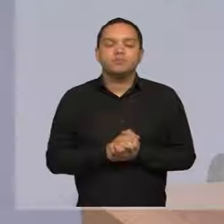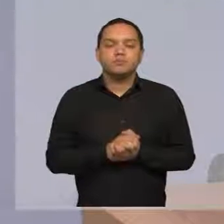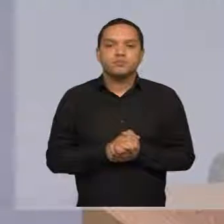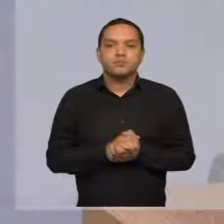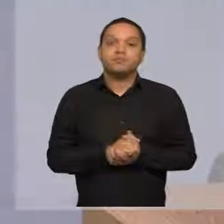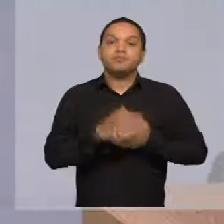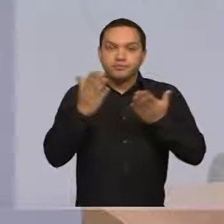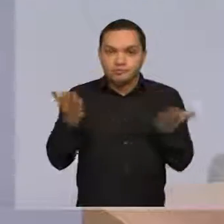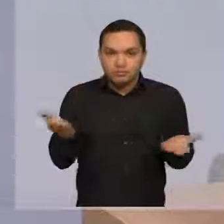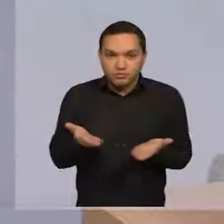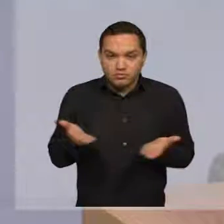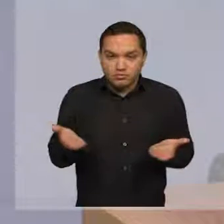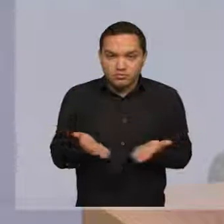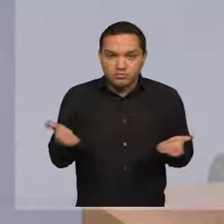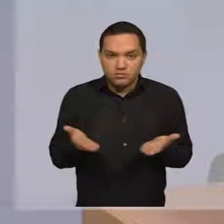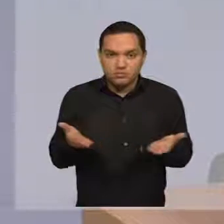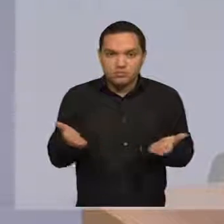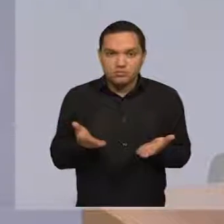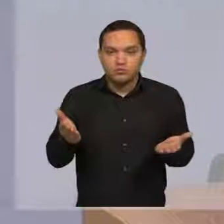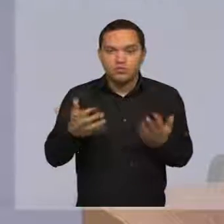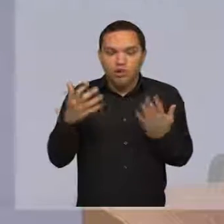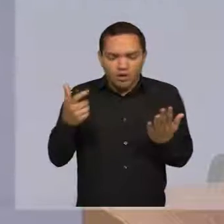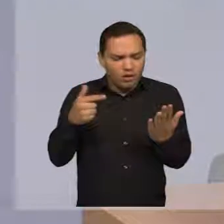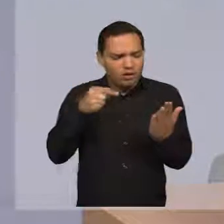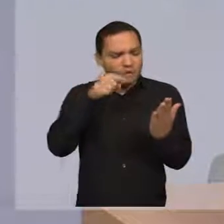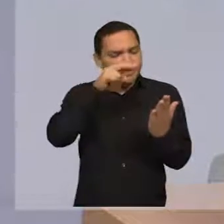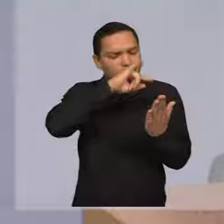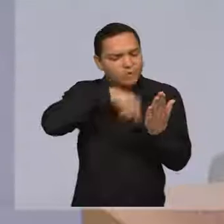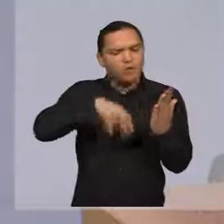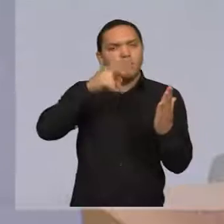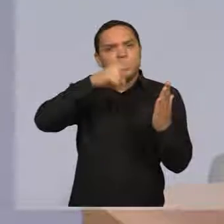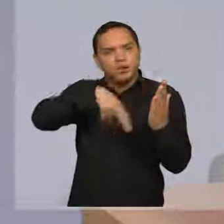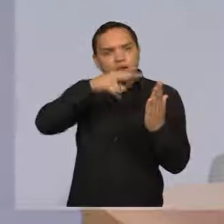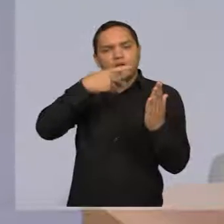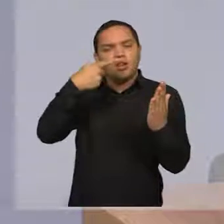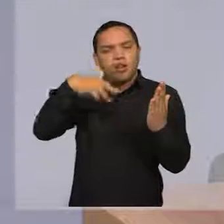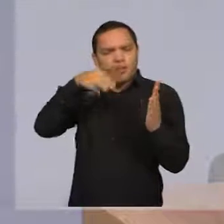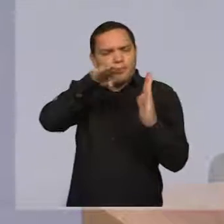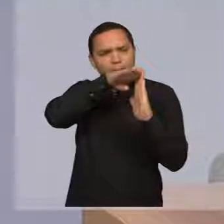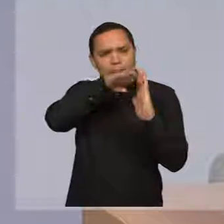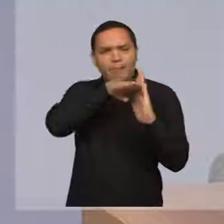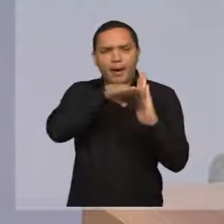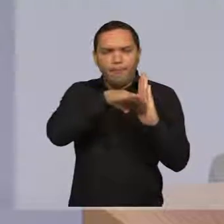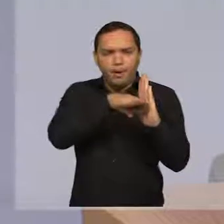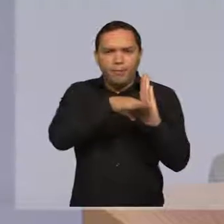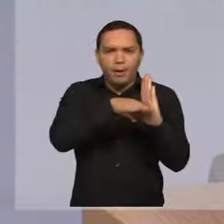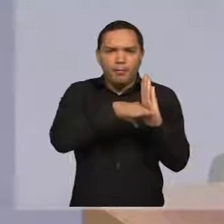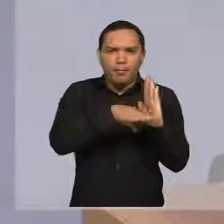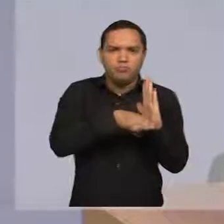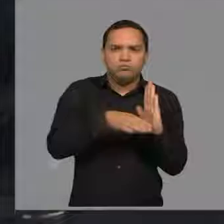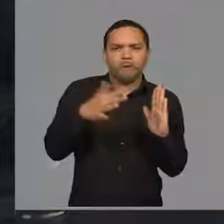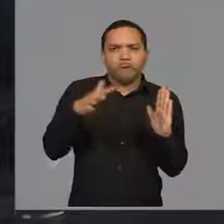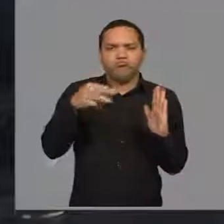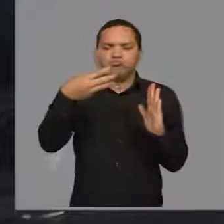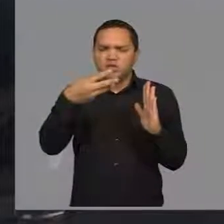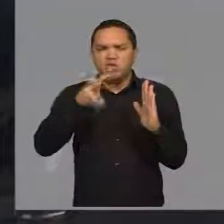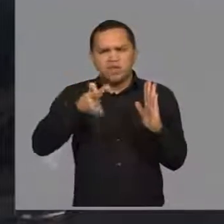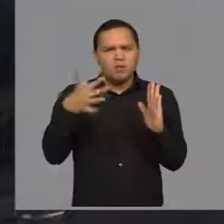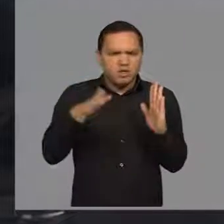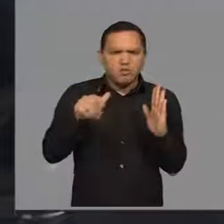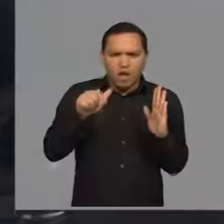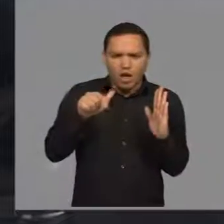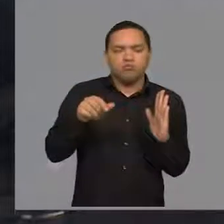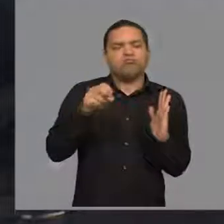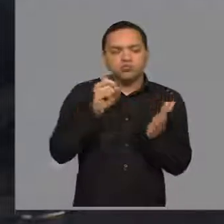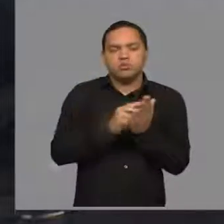E nós estamos aqui tentando extrair, dentre essas metas, que são aproximadamente 35 metas, se não me